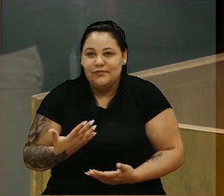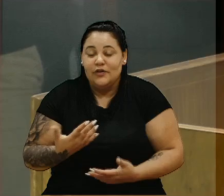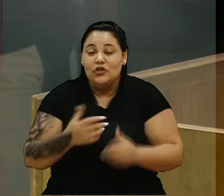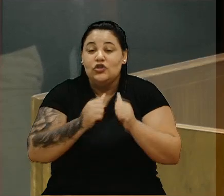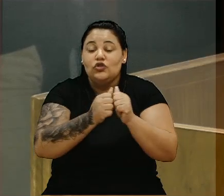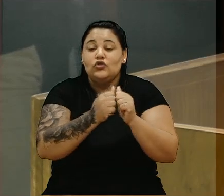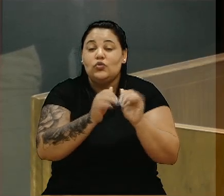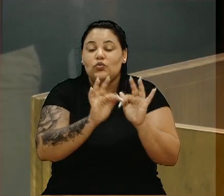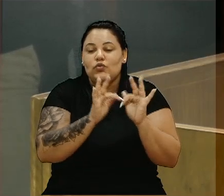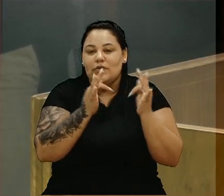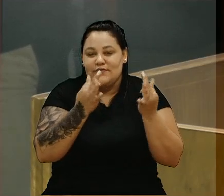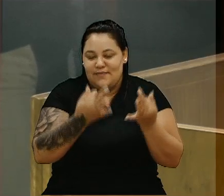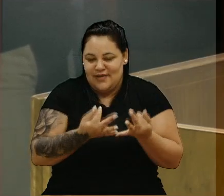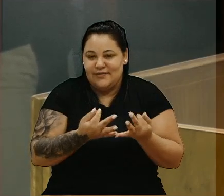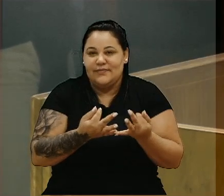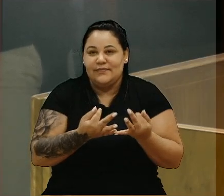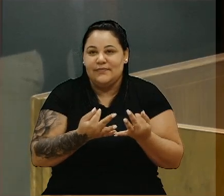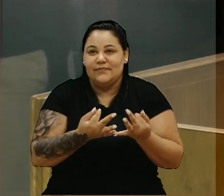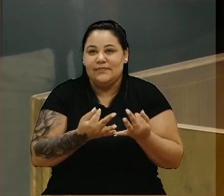famílias